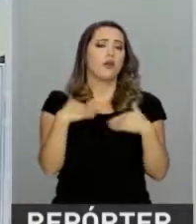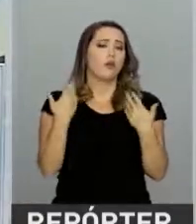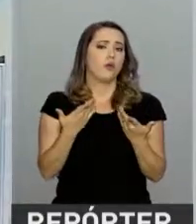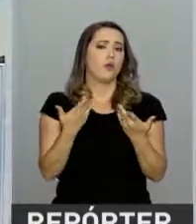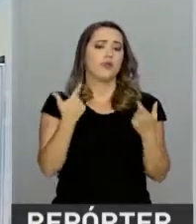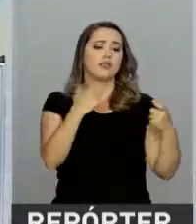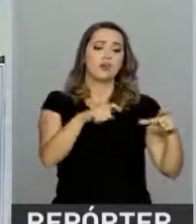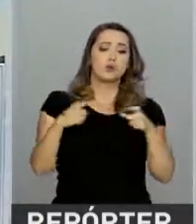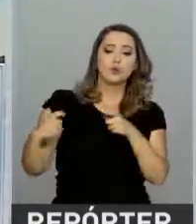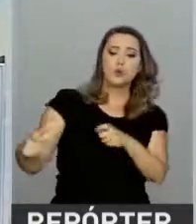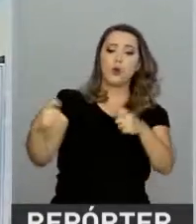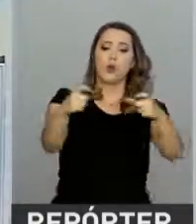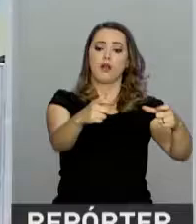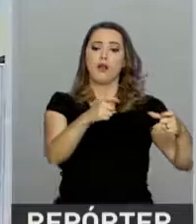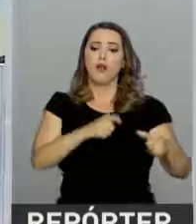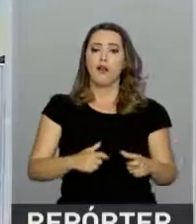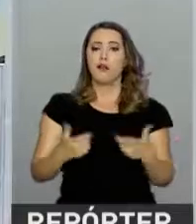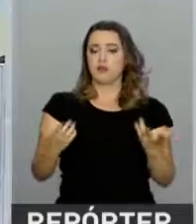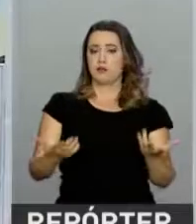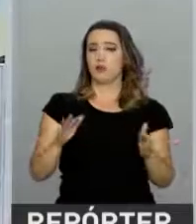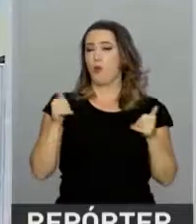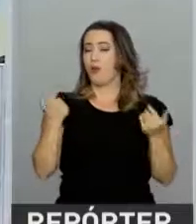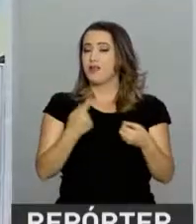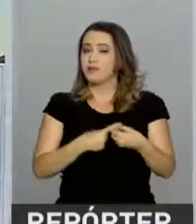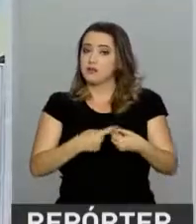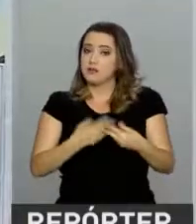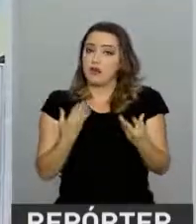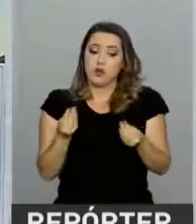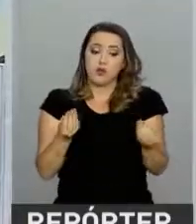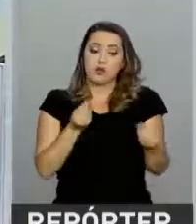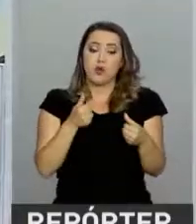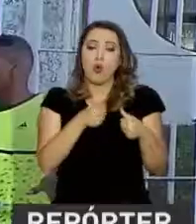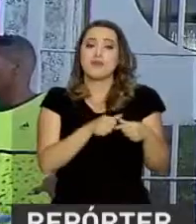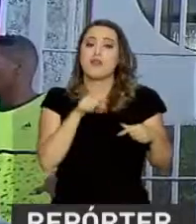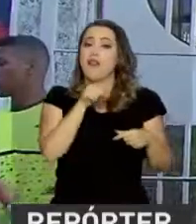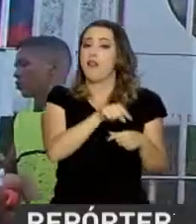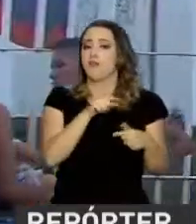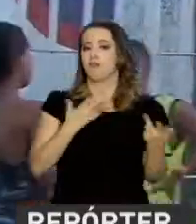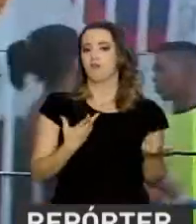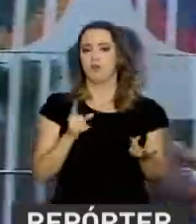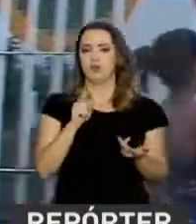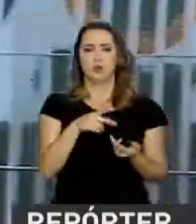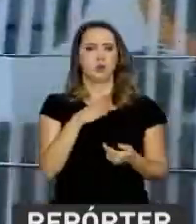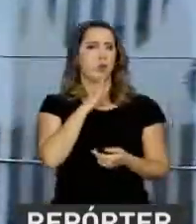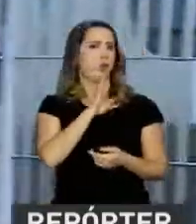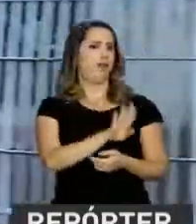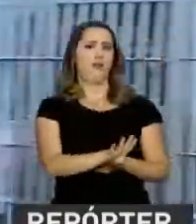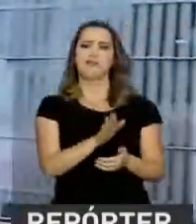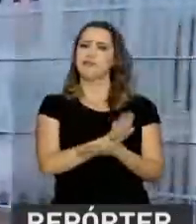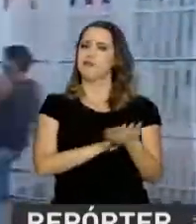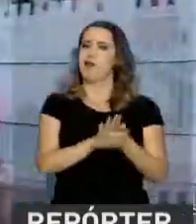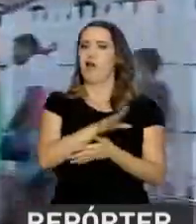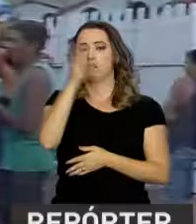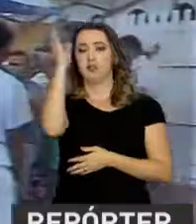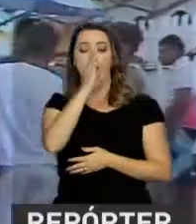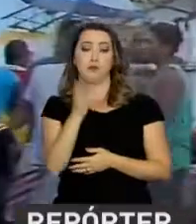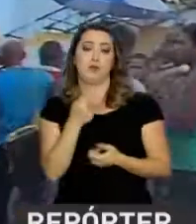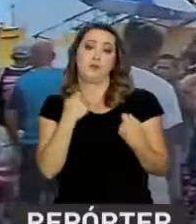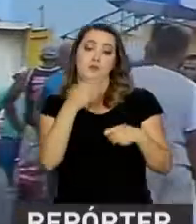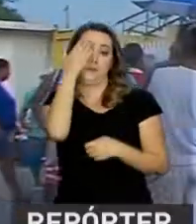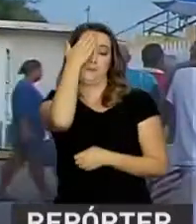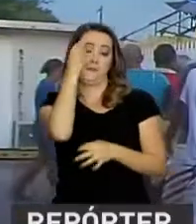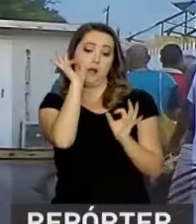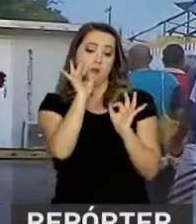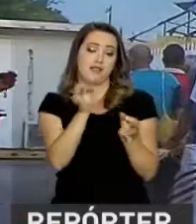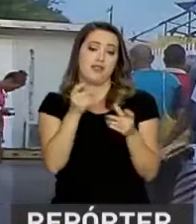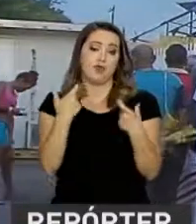os abrigos? Quais são as cidades que vão acolher? Quais são as condições do abrigo? Porque eles não conhecem no Brasil, então eles precisam saber onde